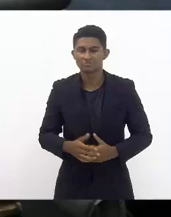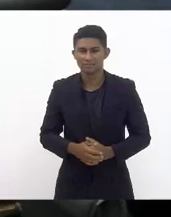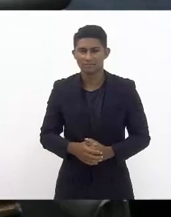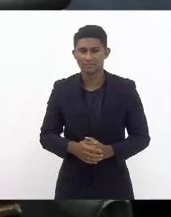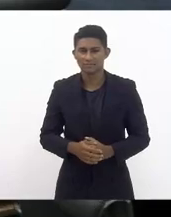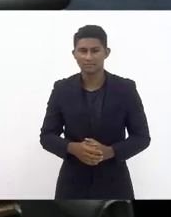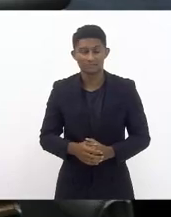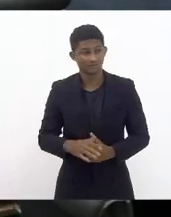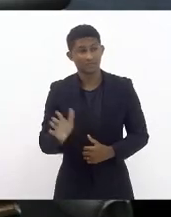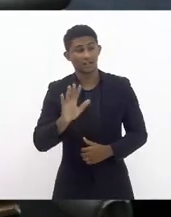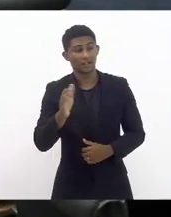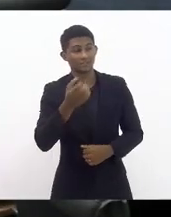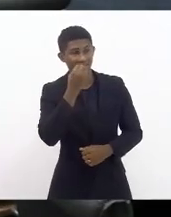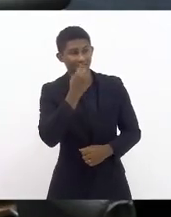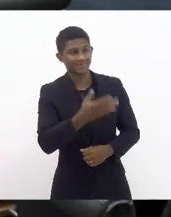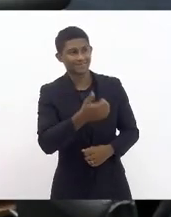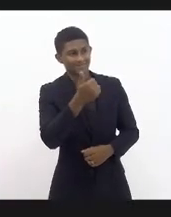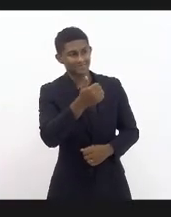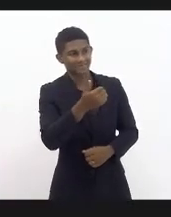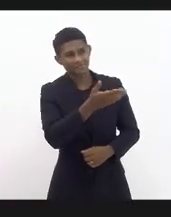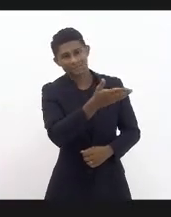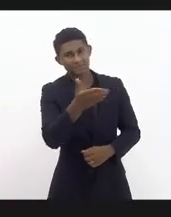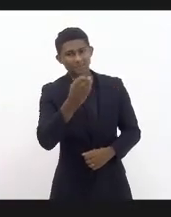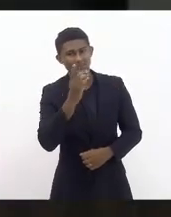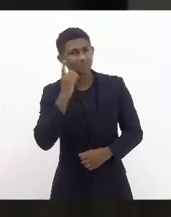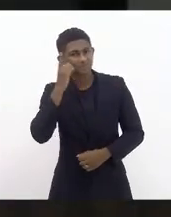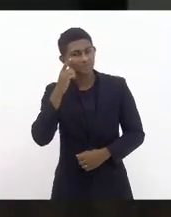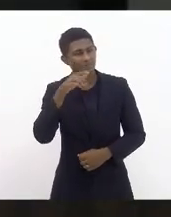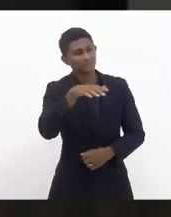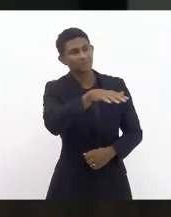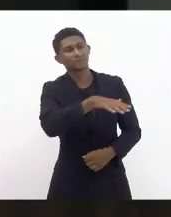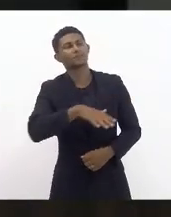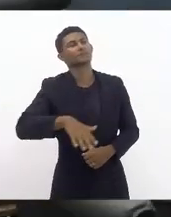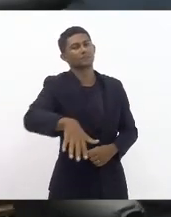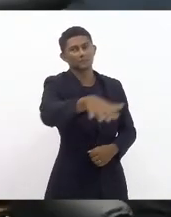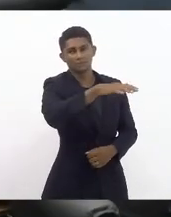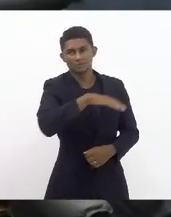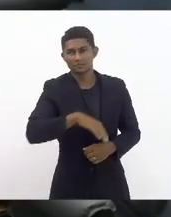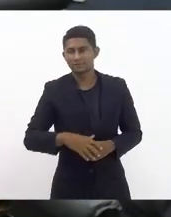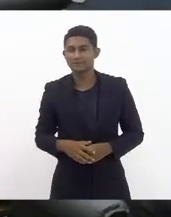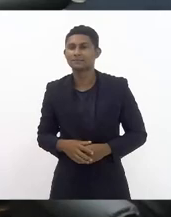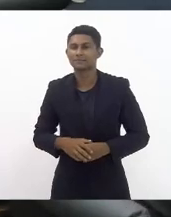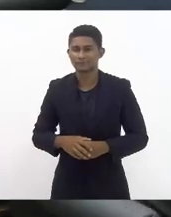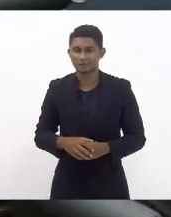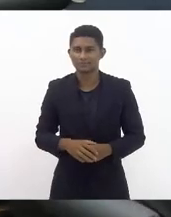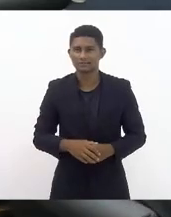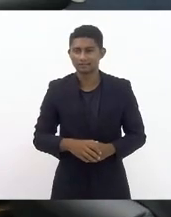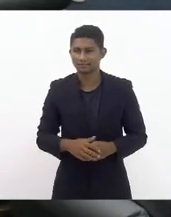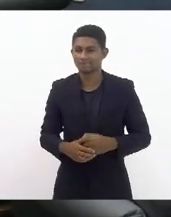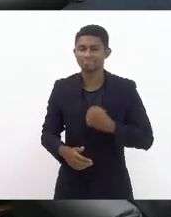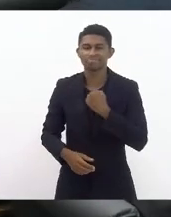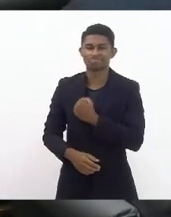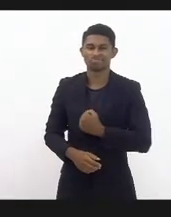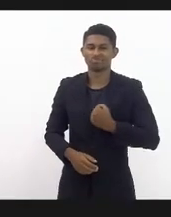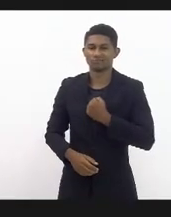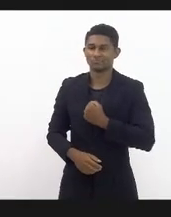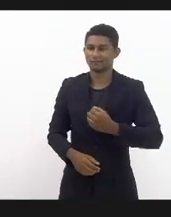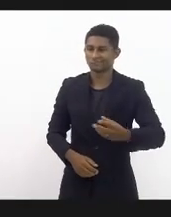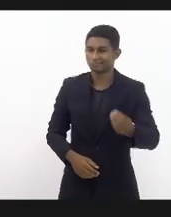Tudo bem com o senhor? Com todos os deputados. Parecer favorável, presidente. Ok. Saudade, Chico. Um